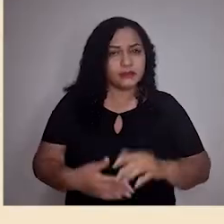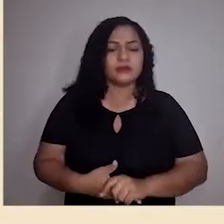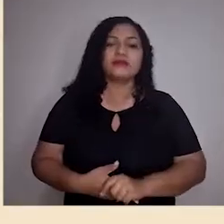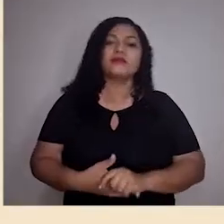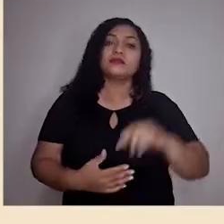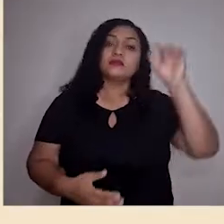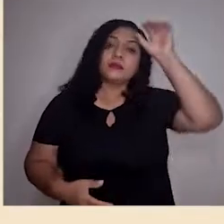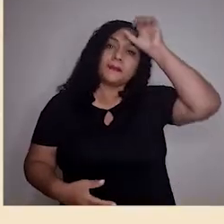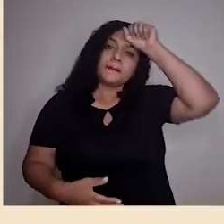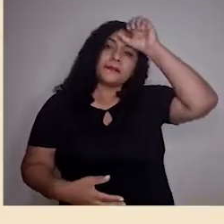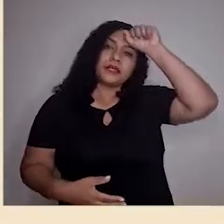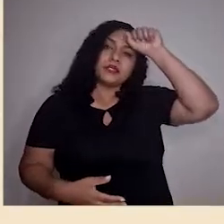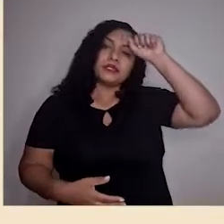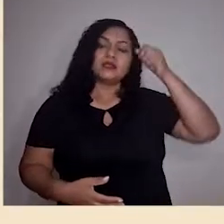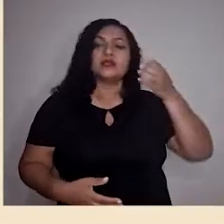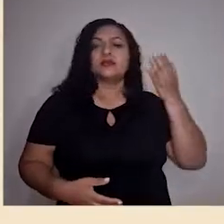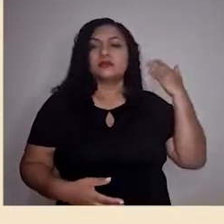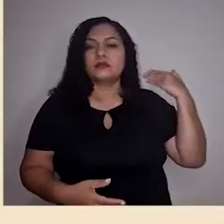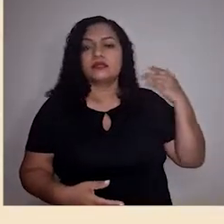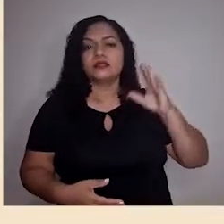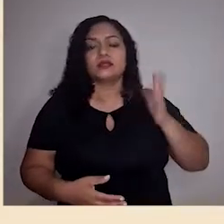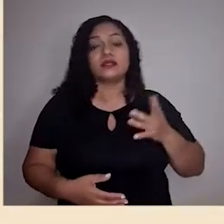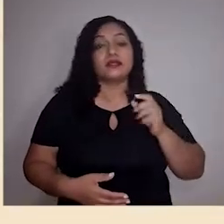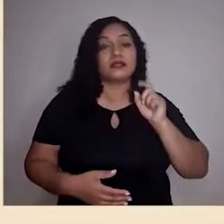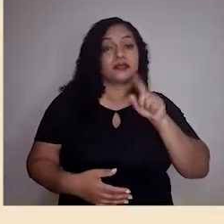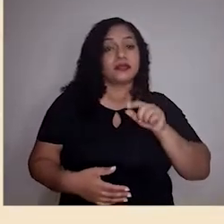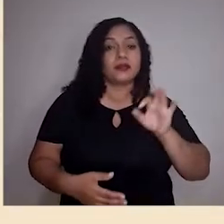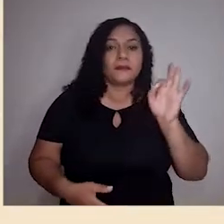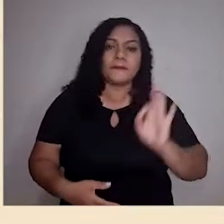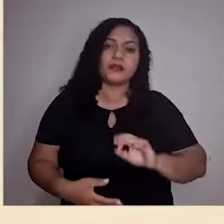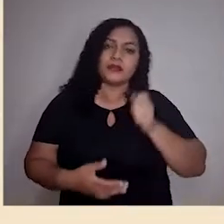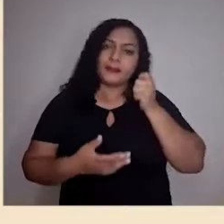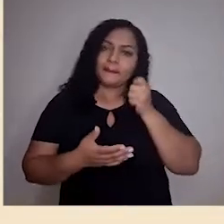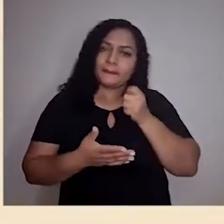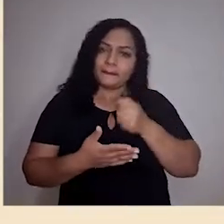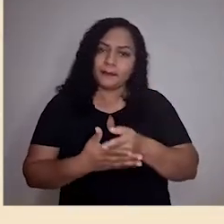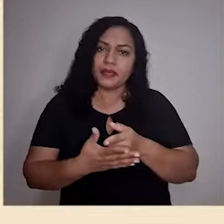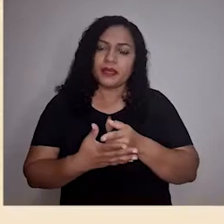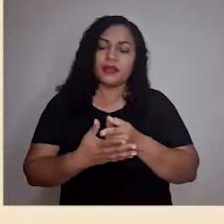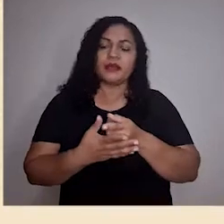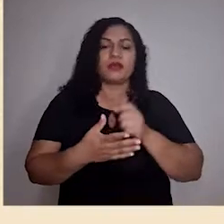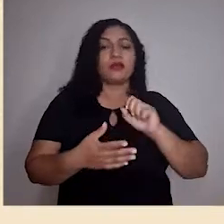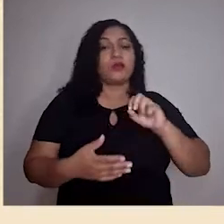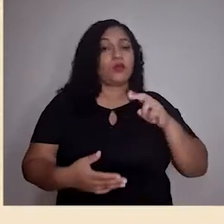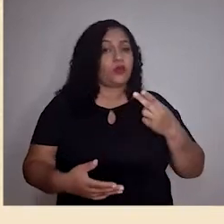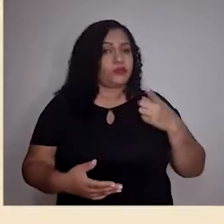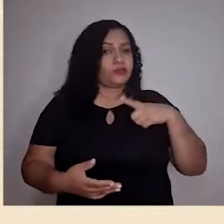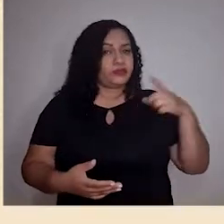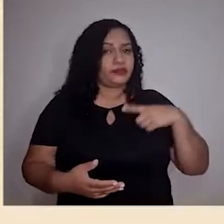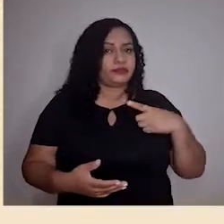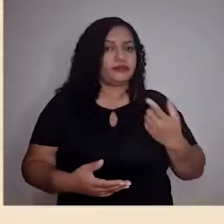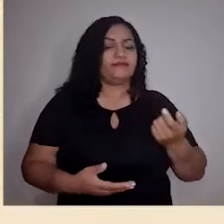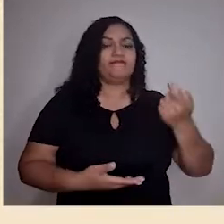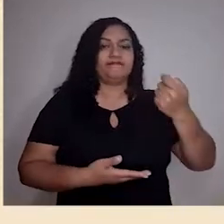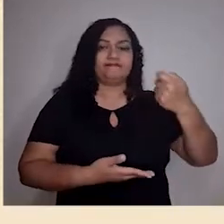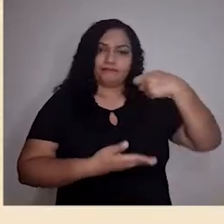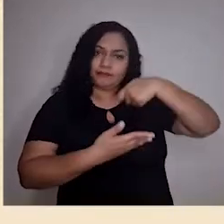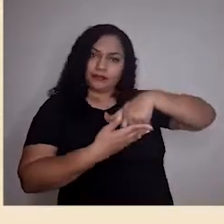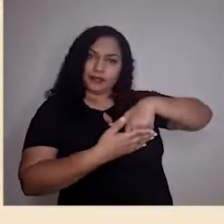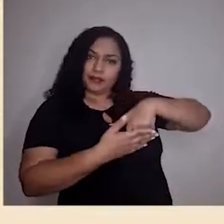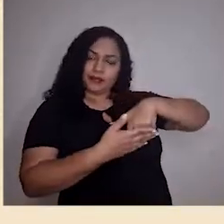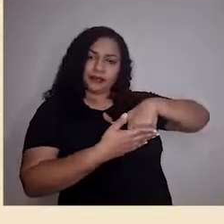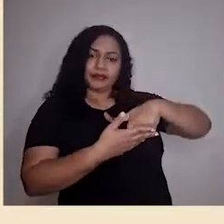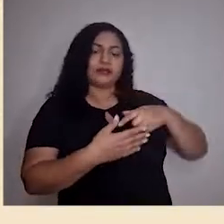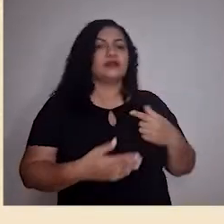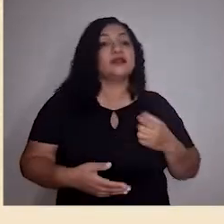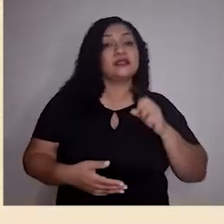uma porcentagem que se paga ou se recebe sobre determinada quantia de dinheiro. Nós aprendemos